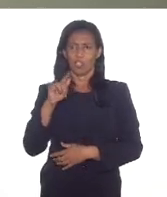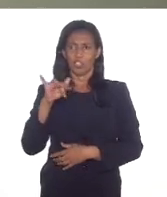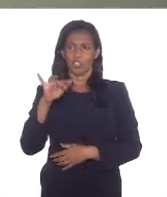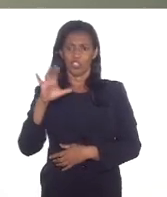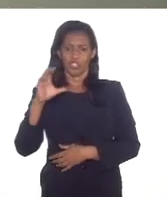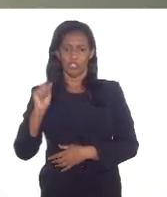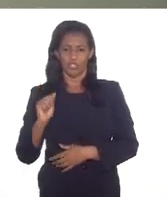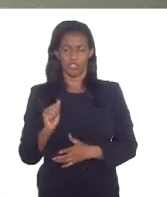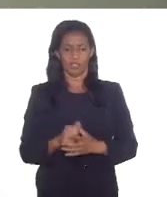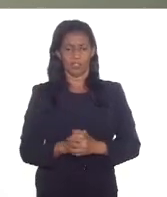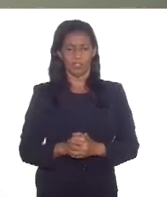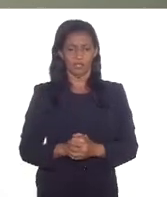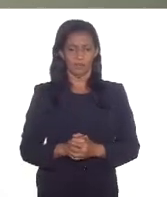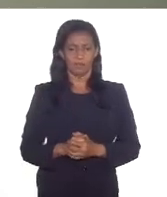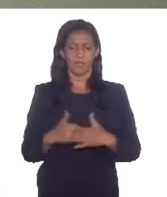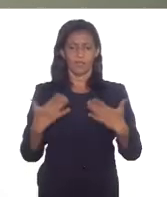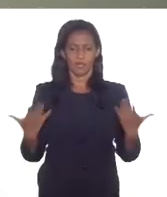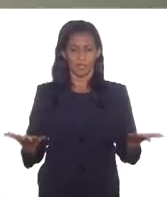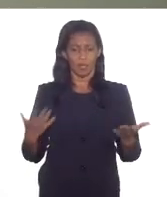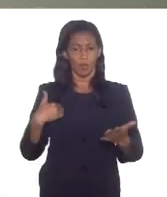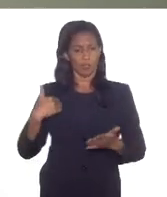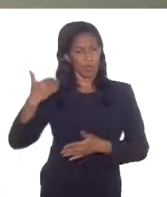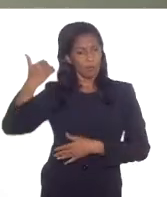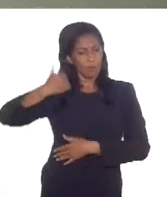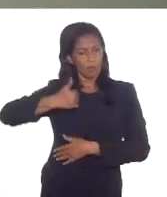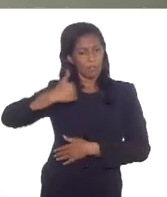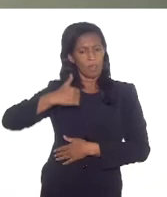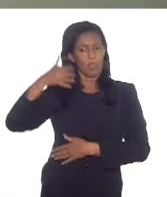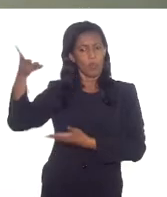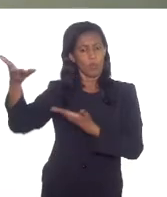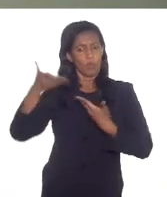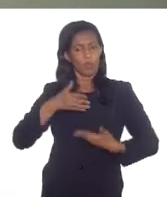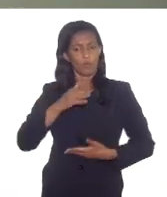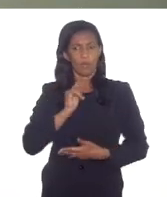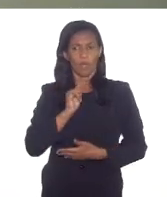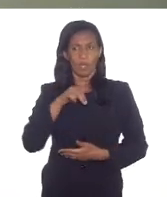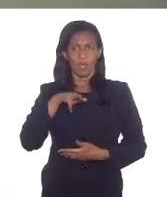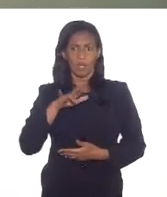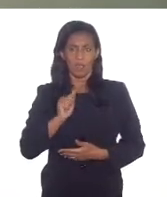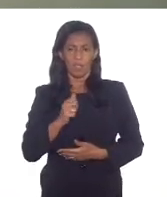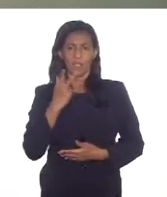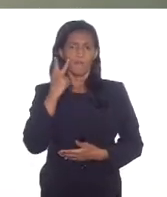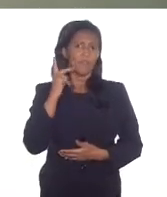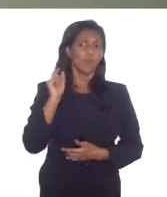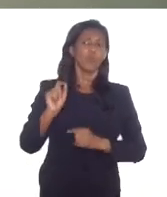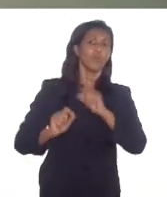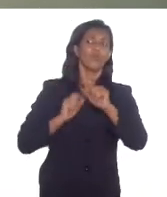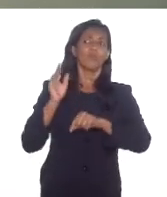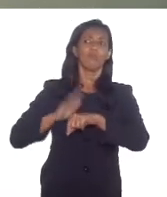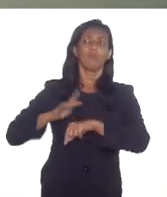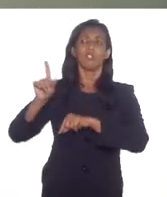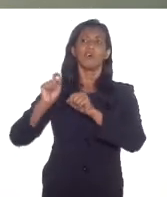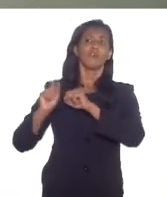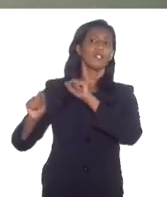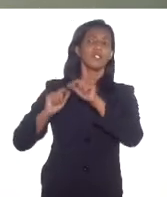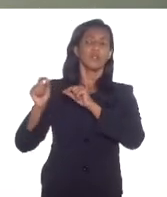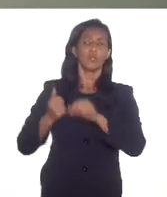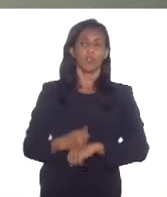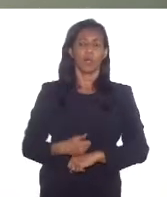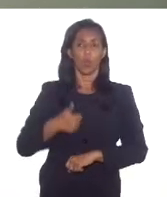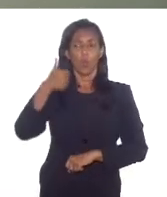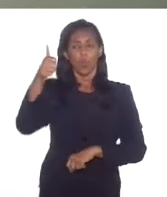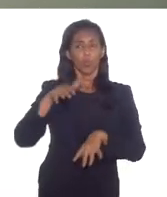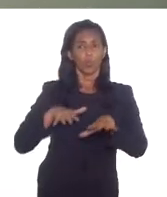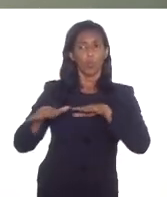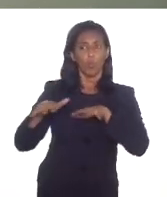Então, a Comissão Permanente do Meio Ambiente tinha que chamar o INEA para ver o que o INEA está fazendo a respeito, porque até agora o único movimento